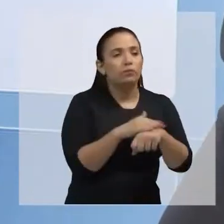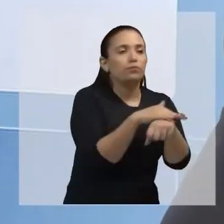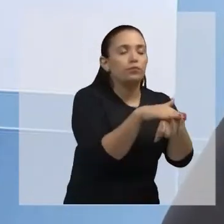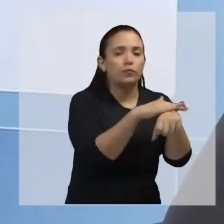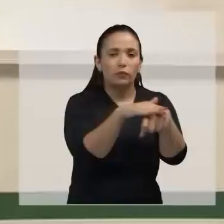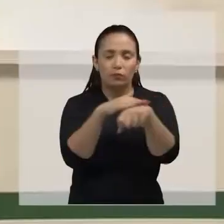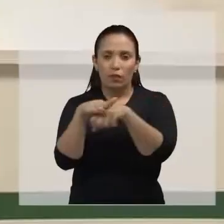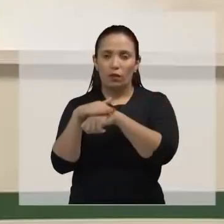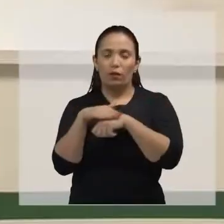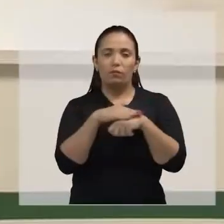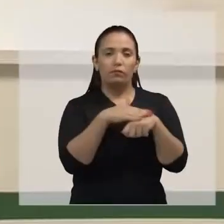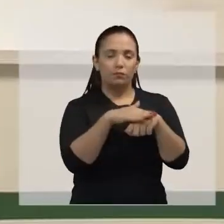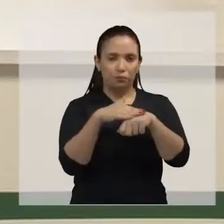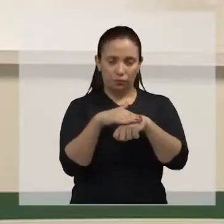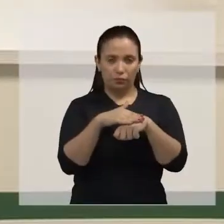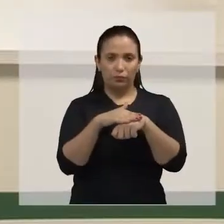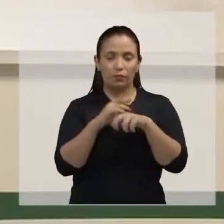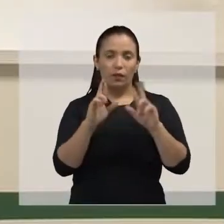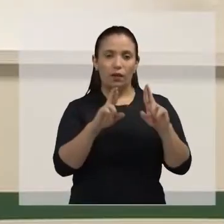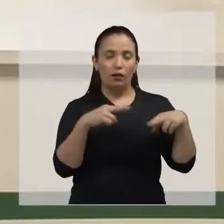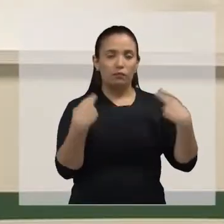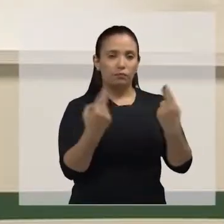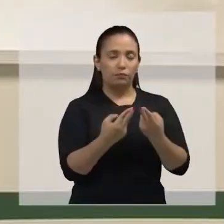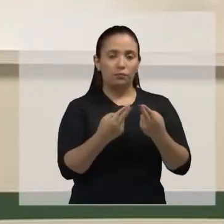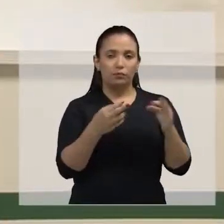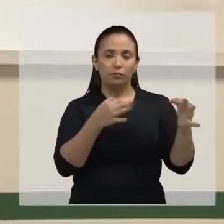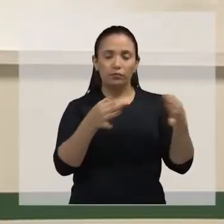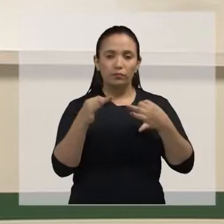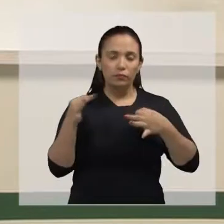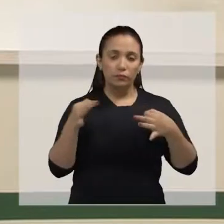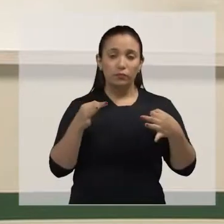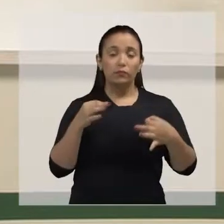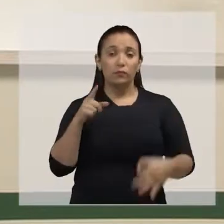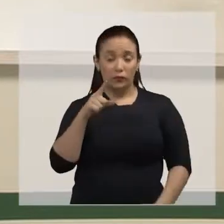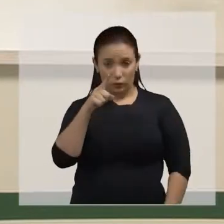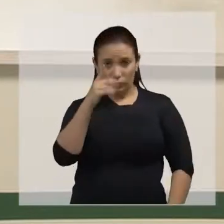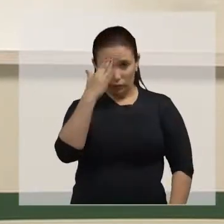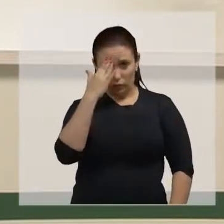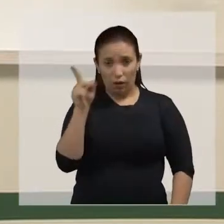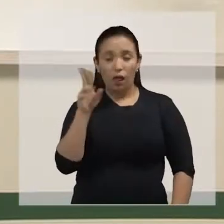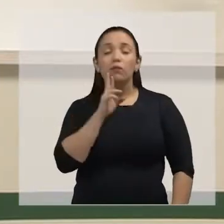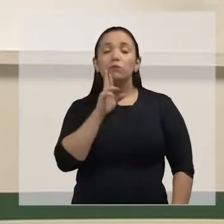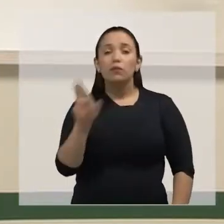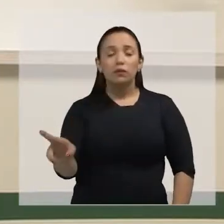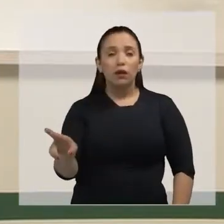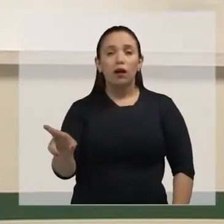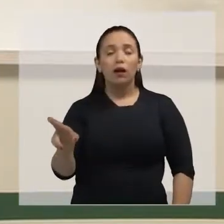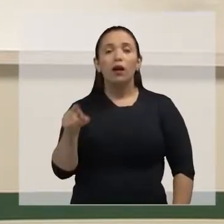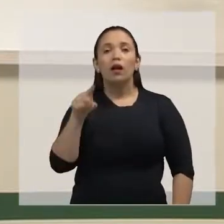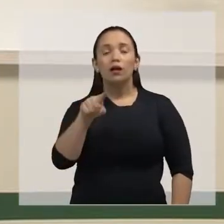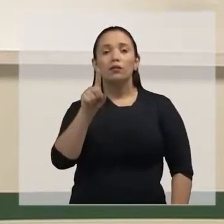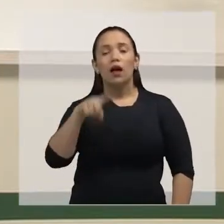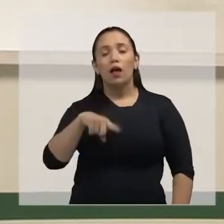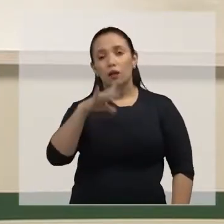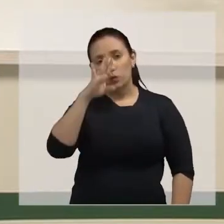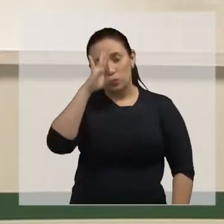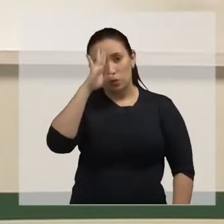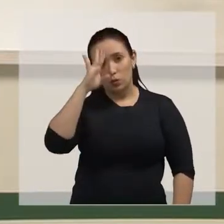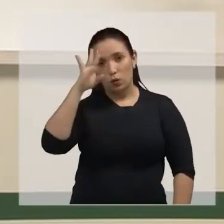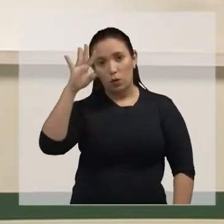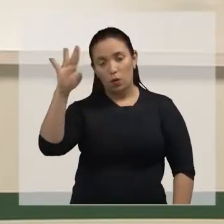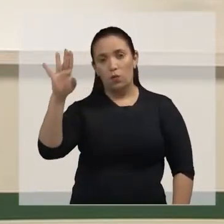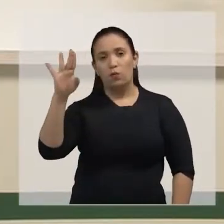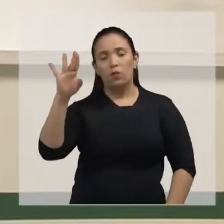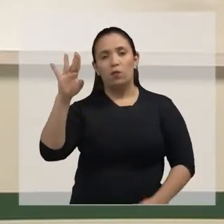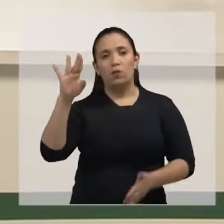jantar, na qual os dois se reuniram em São Paulo. E ela disse, isso é... Sabe o que ela disse? isso é o sonho dos nossos inimigos.